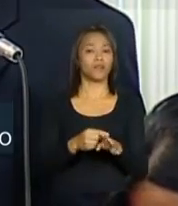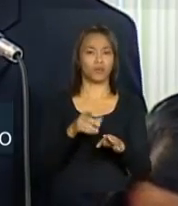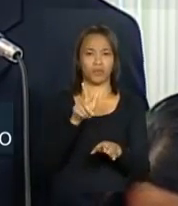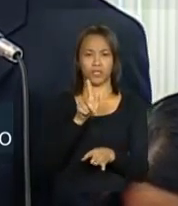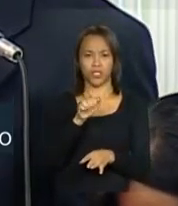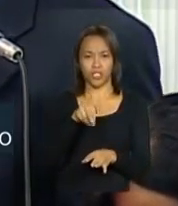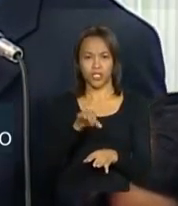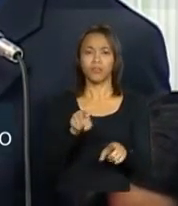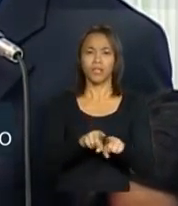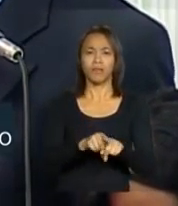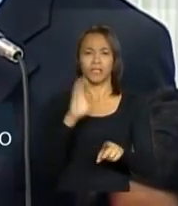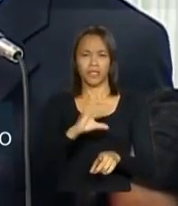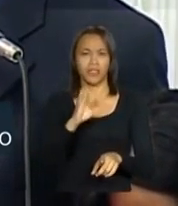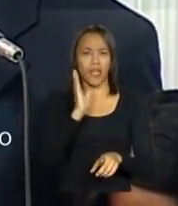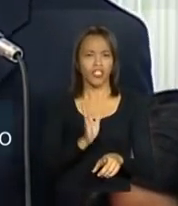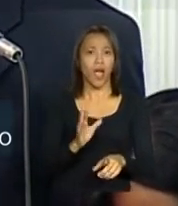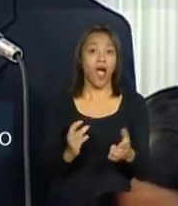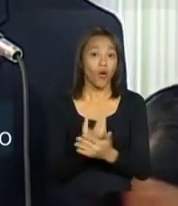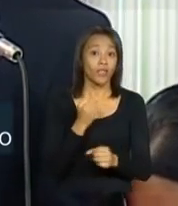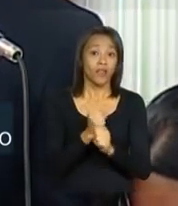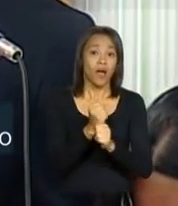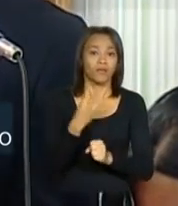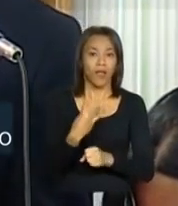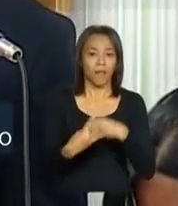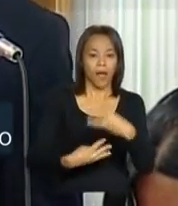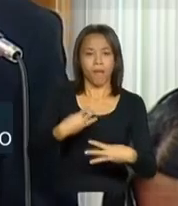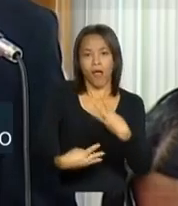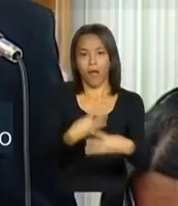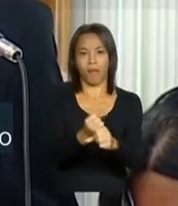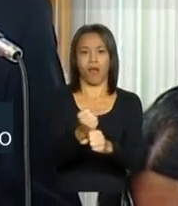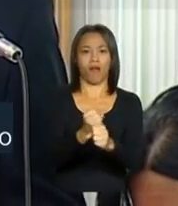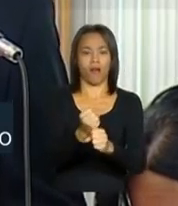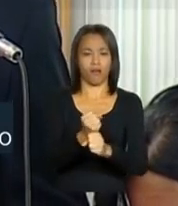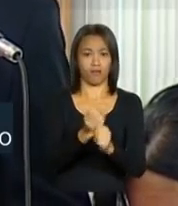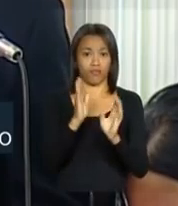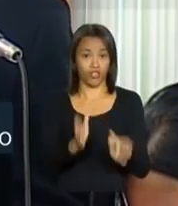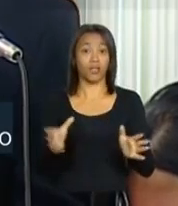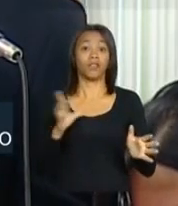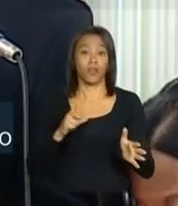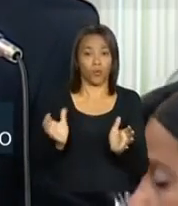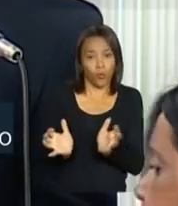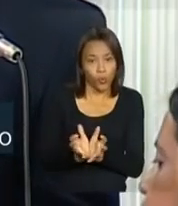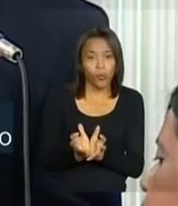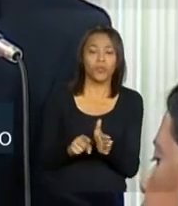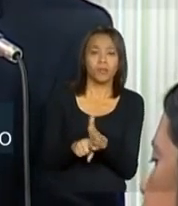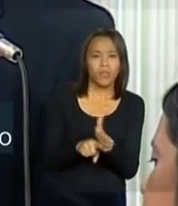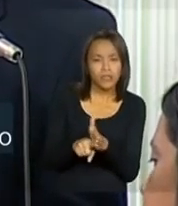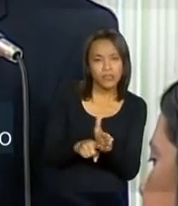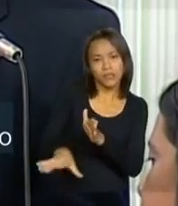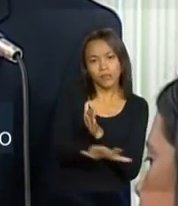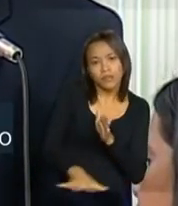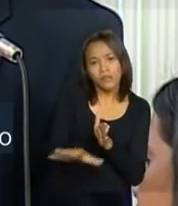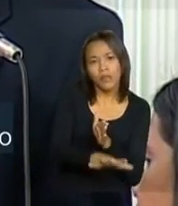realizado a cada 3 anos e conta com mais de 100 de núcleos e grupos de pesquisa do